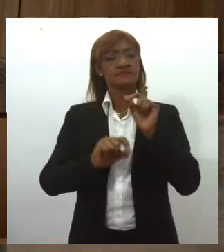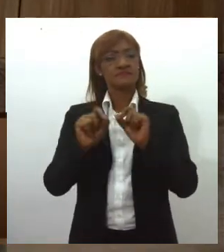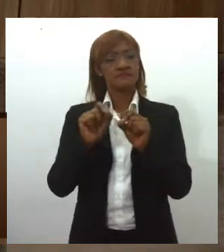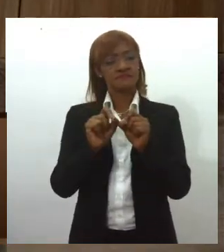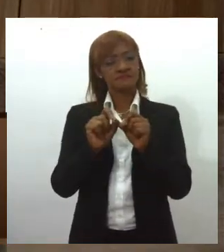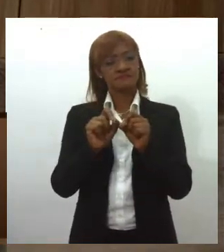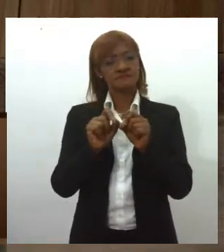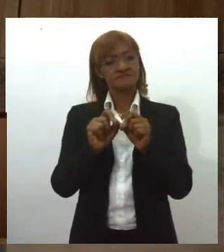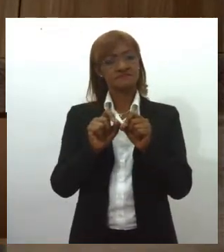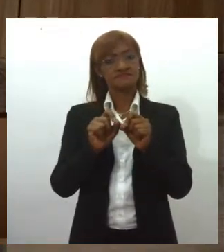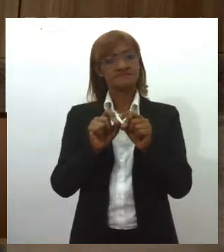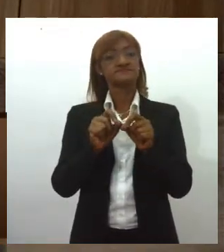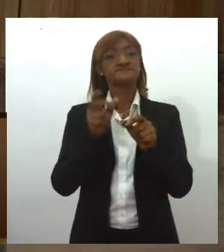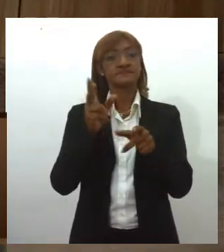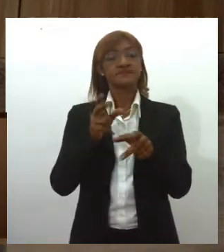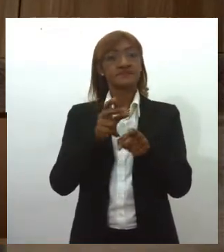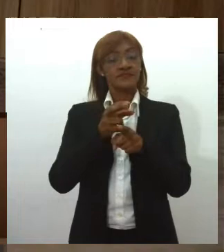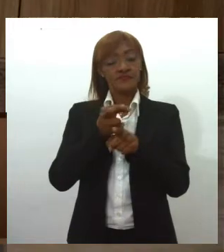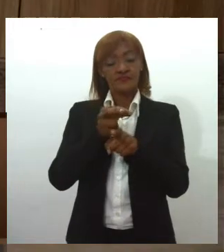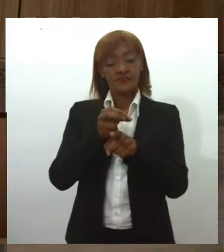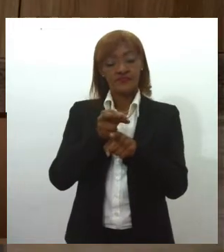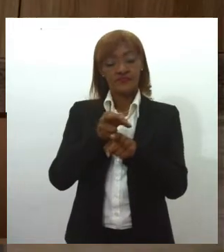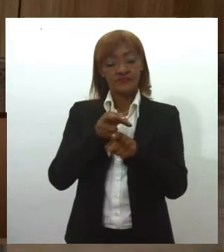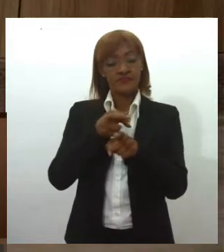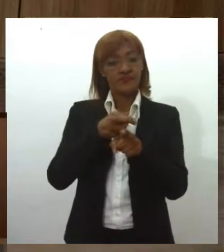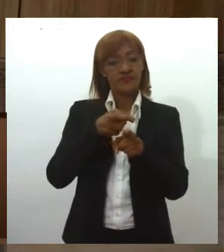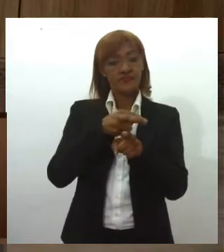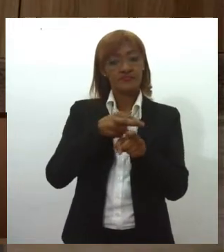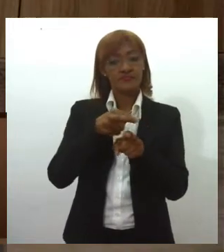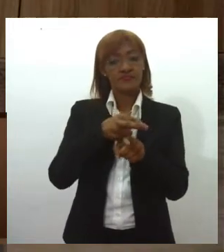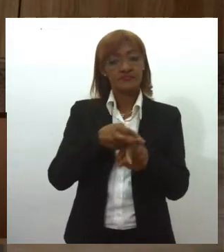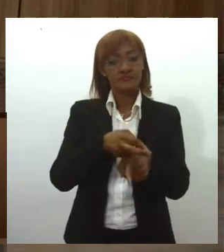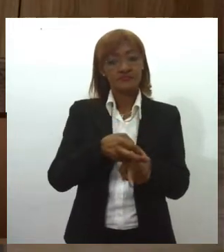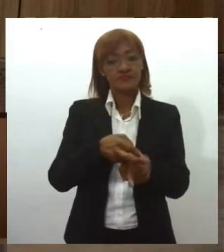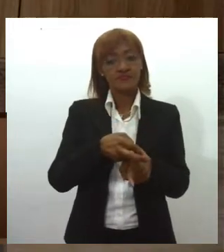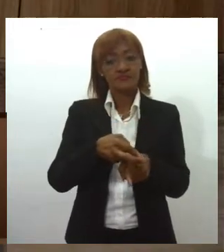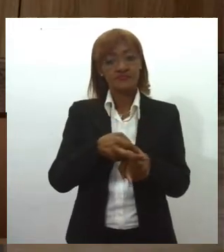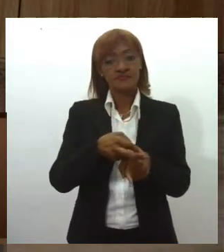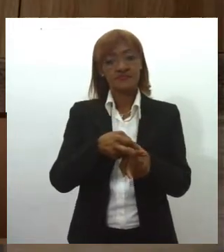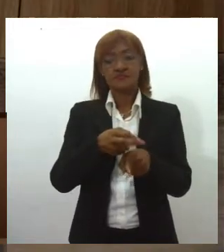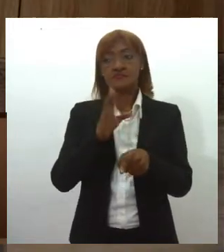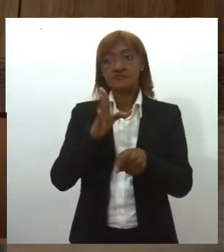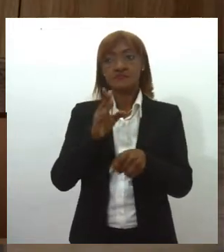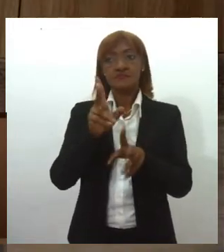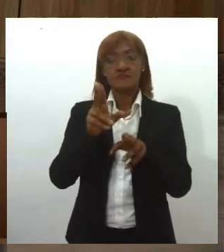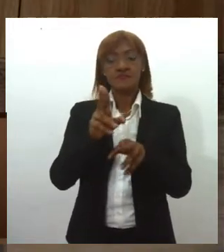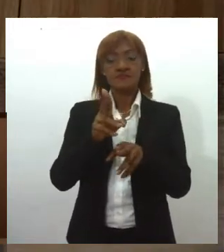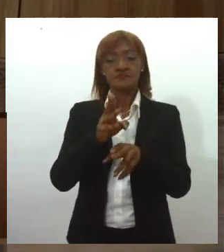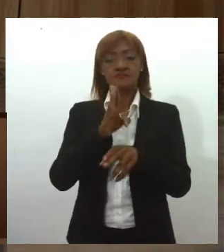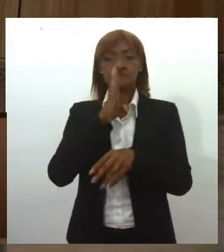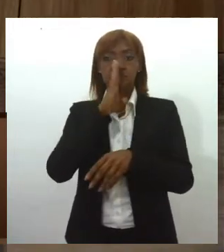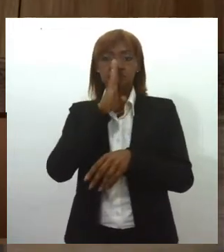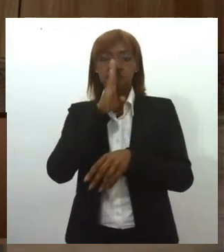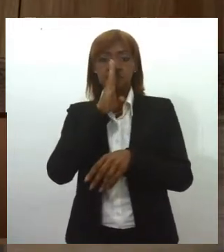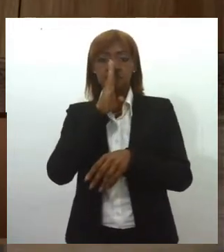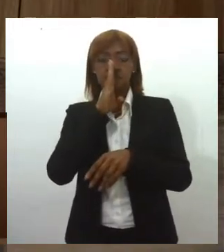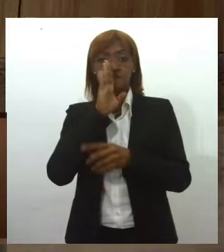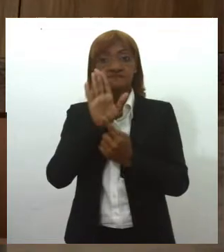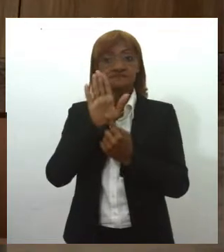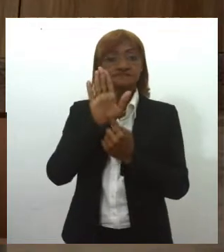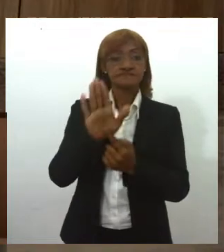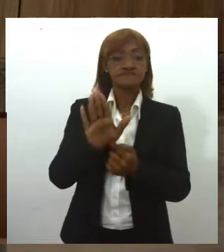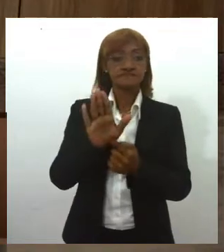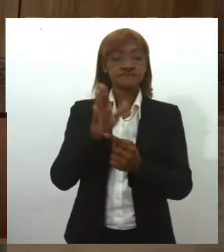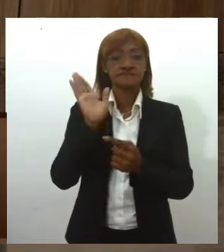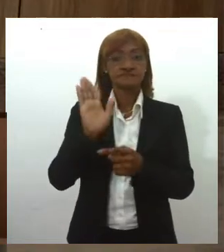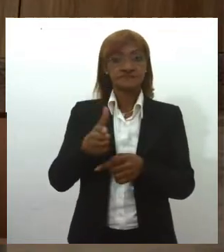próstata, ele inicialmente, ele é silencioso, né? Quando o paciente, ele vem apresentar sintomas, a doença já está num estágio